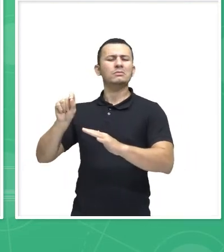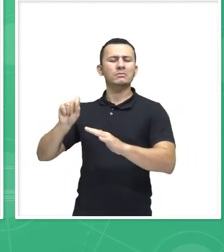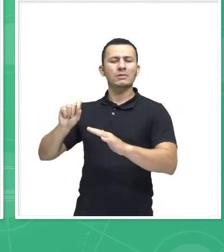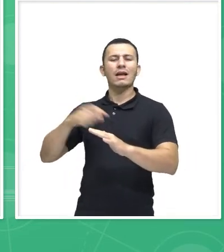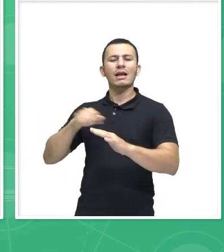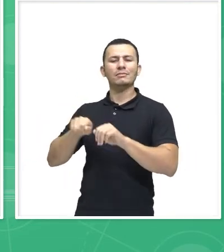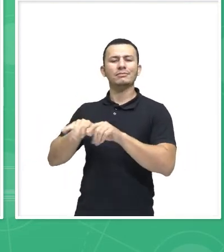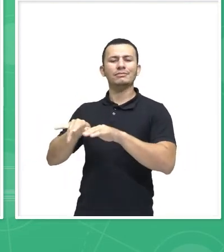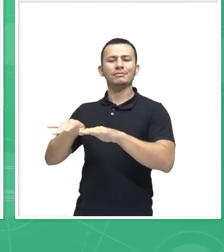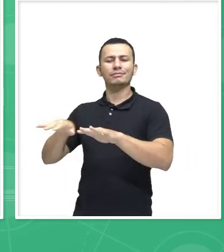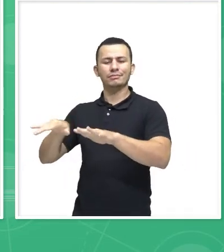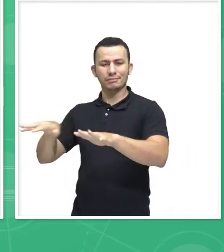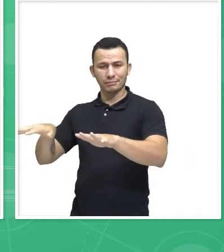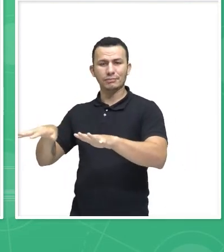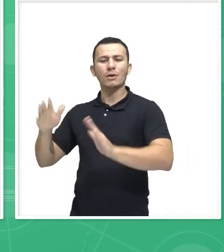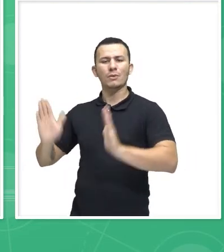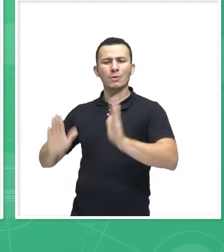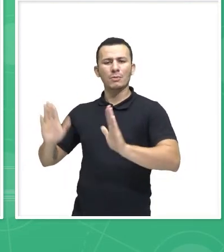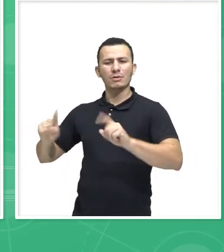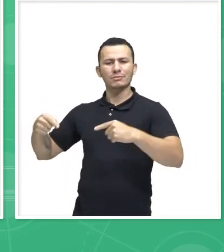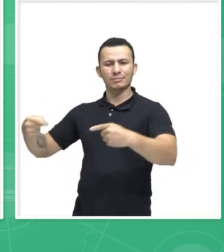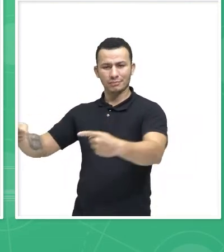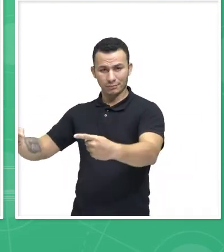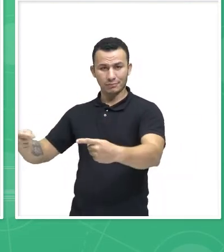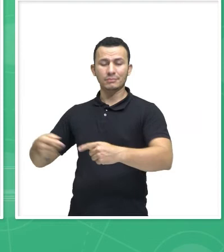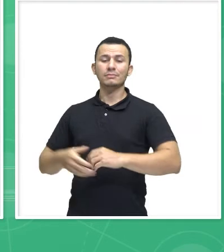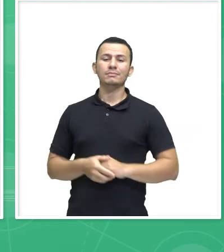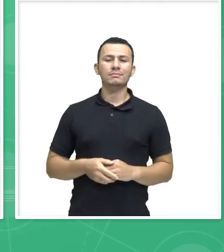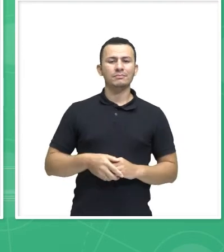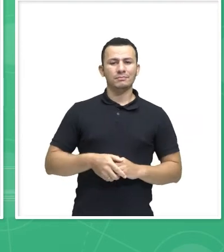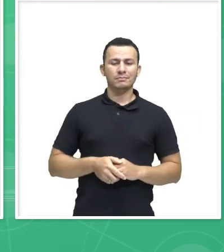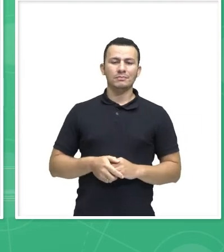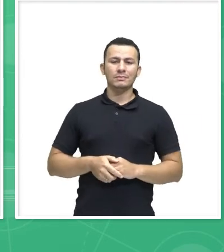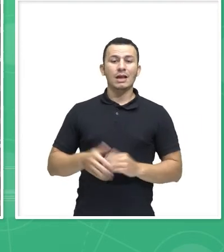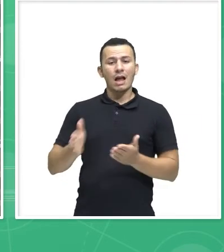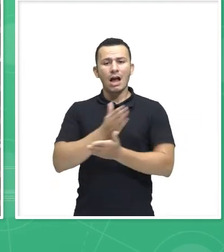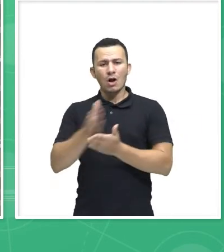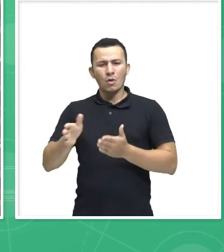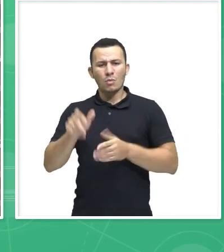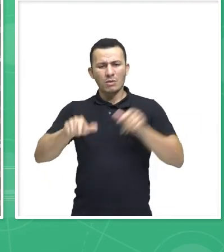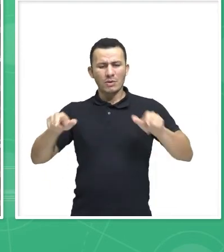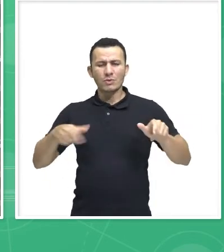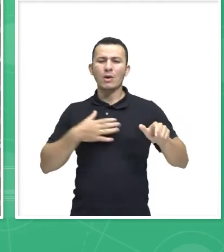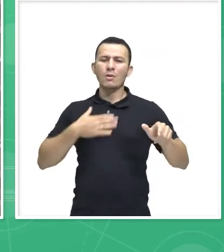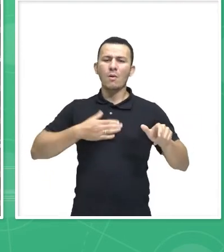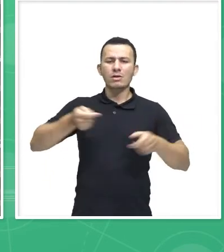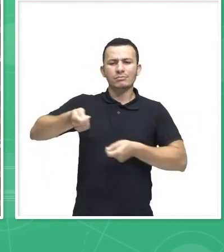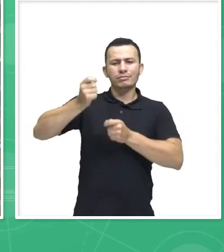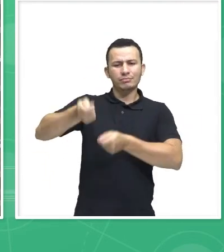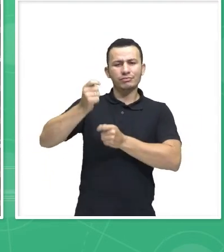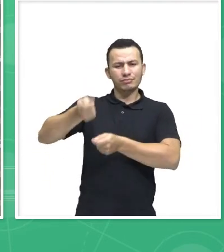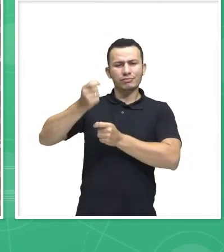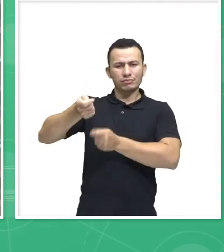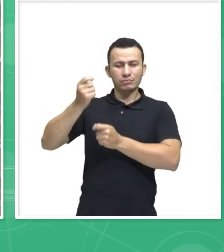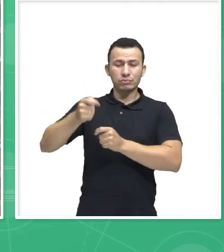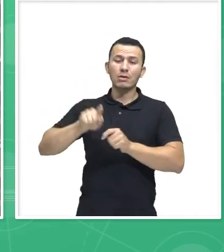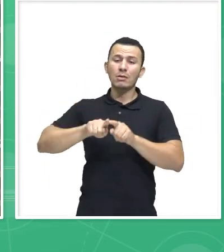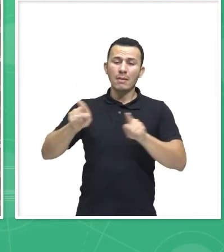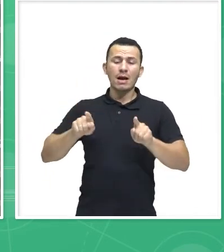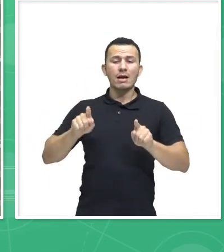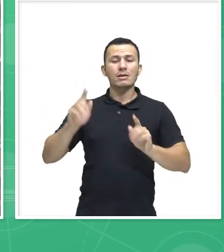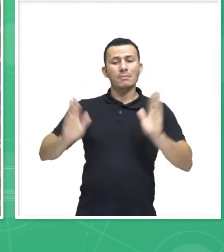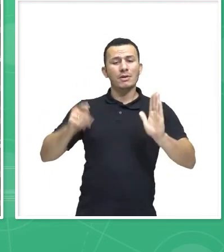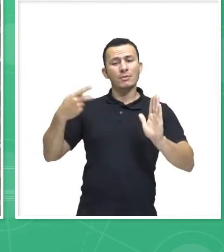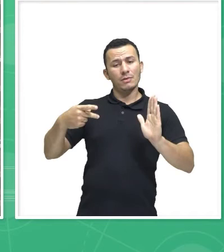realizar a desova no período de reprodução e aí tem gente que gosta de aproveitar esse momento para peste e os peixes mas é um período